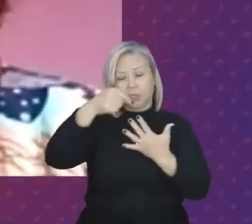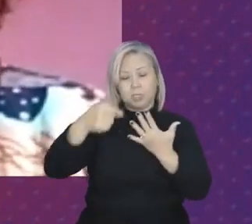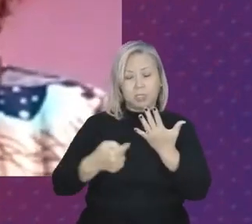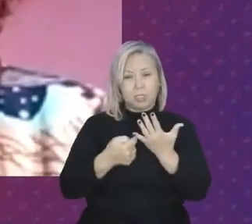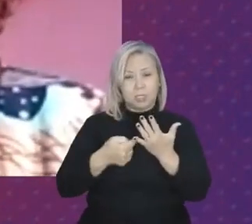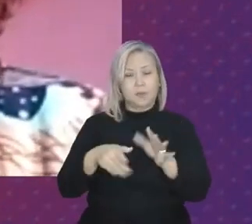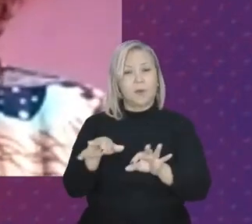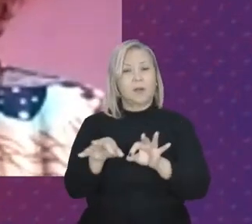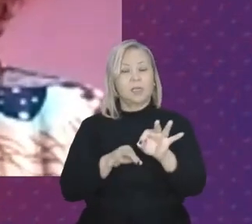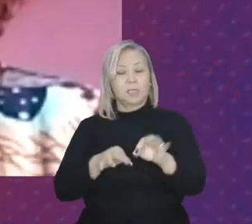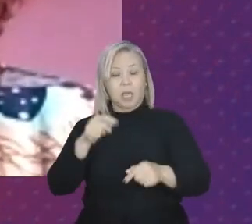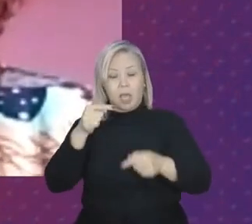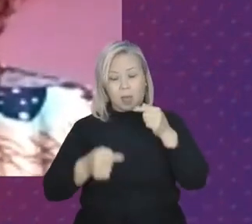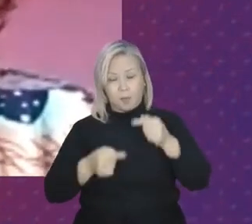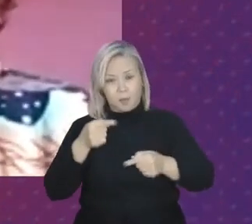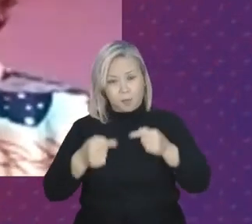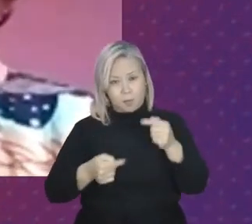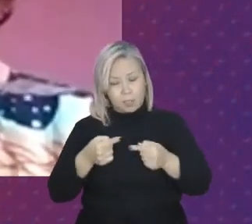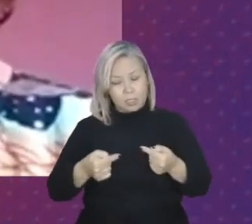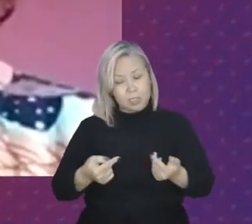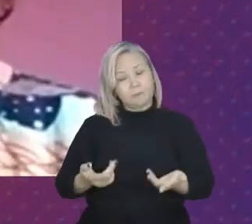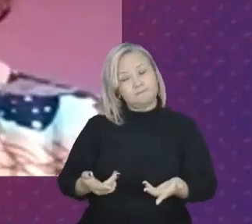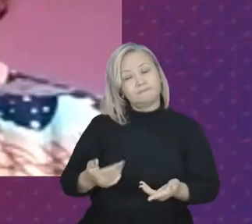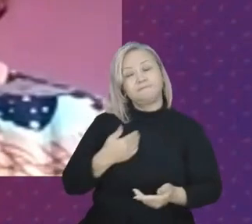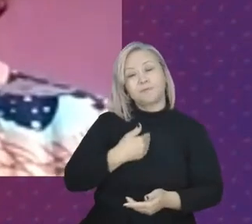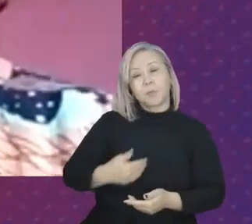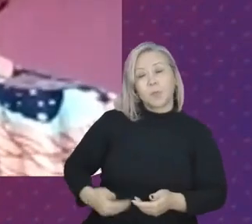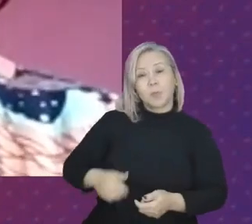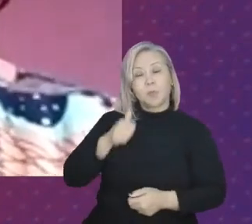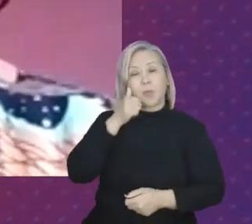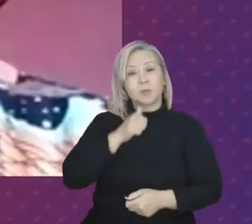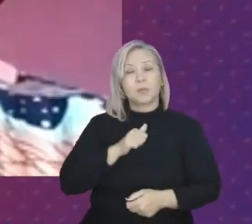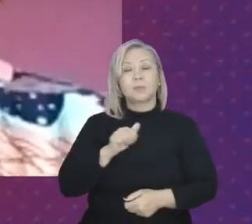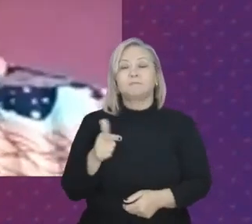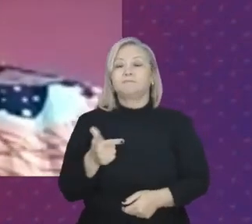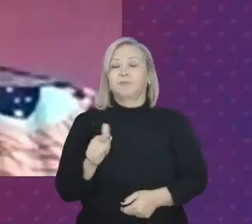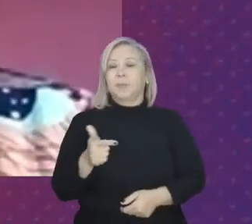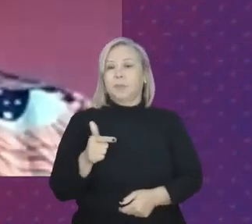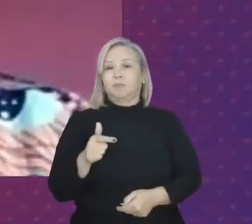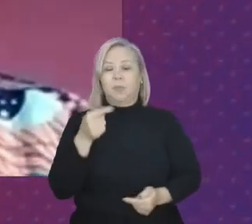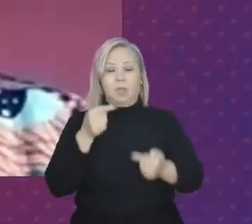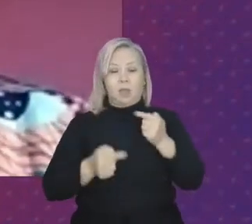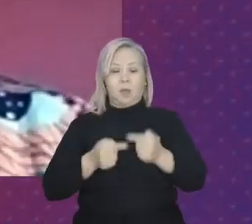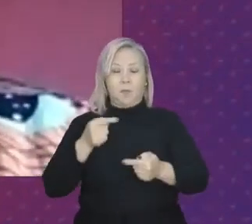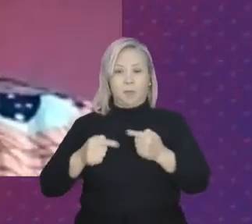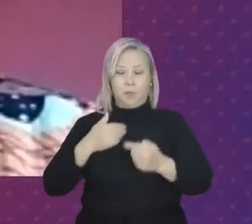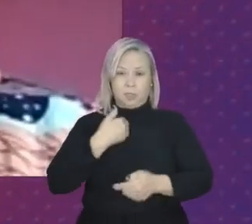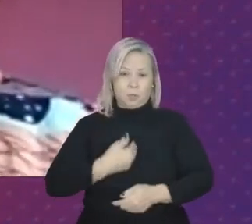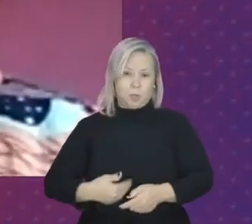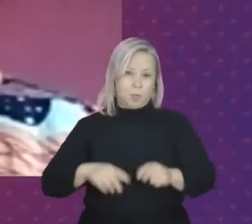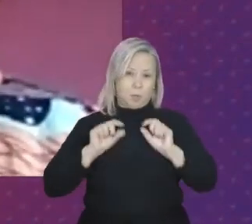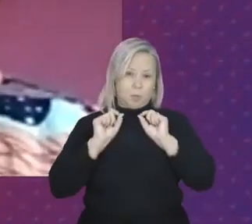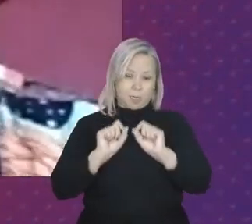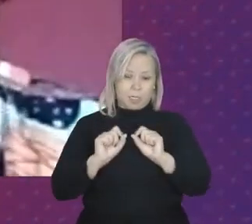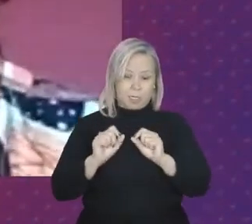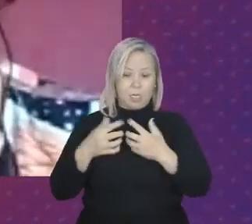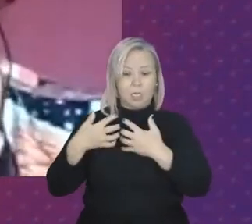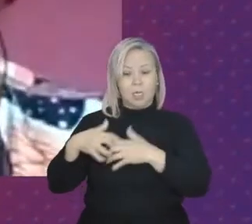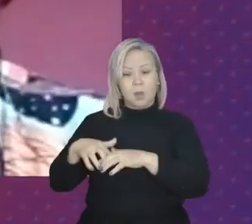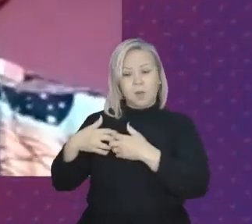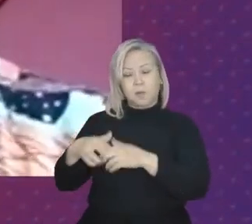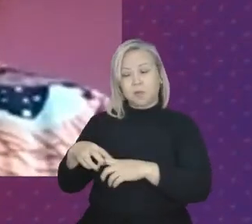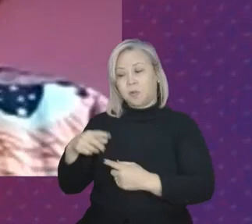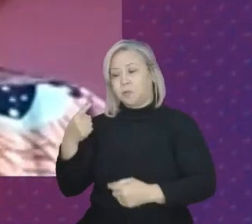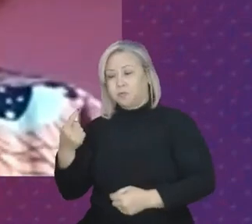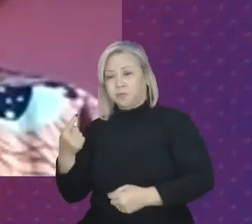a política pública para as mulheres, para que você não tenha uma política pública que funcione de um jeito